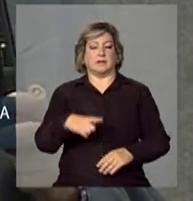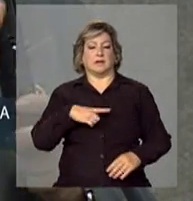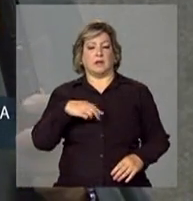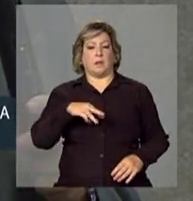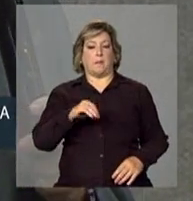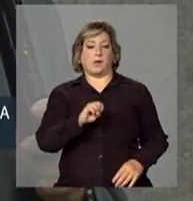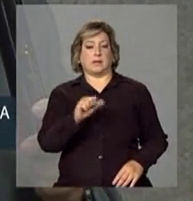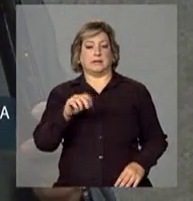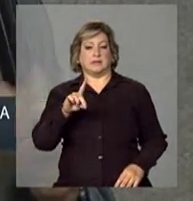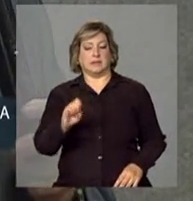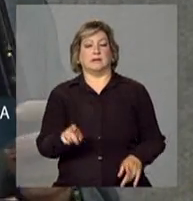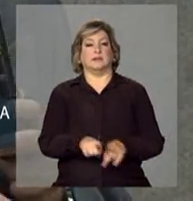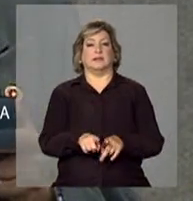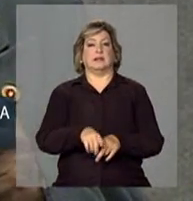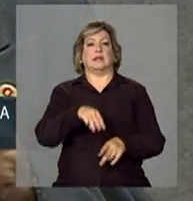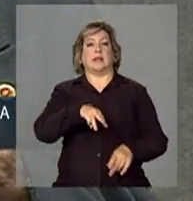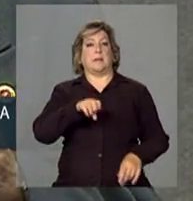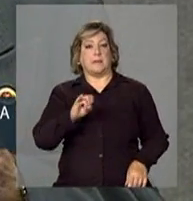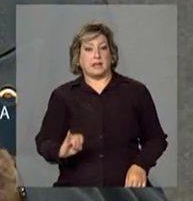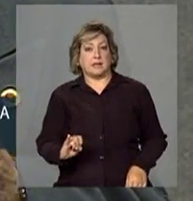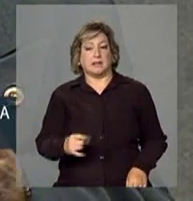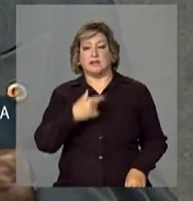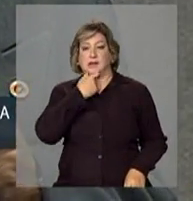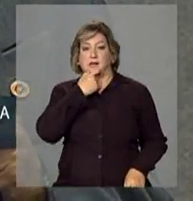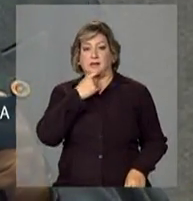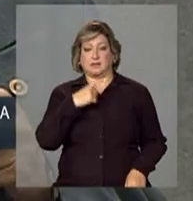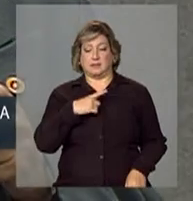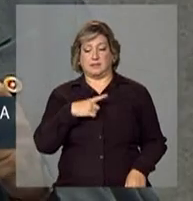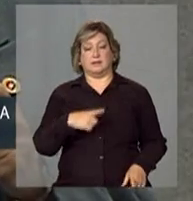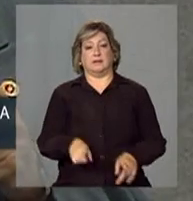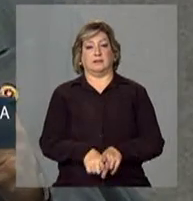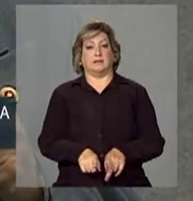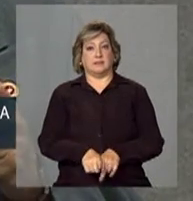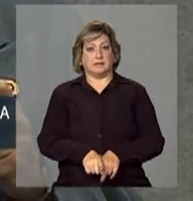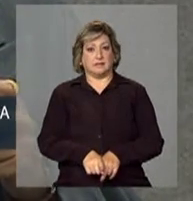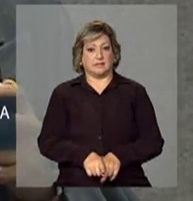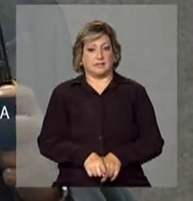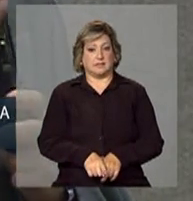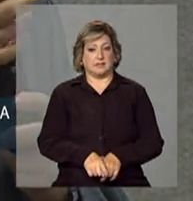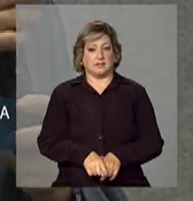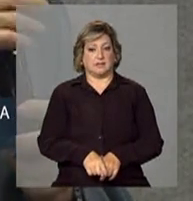tem a participação do MI inglês.